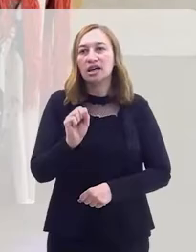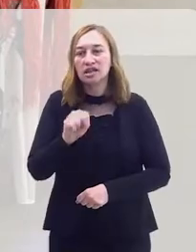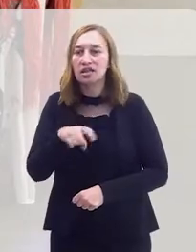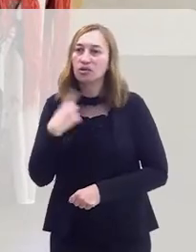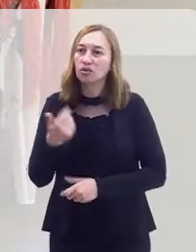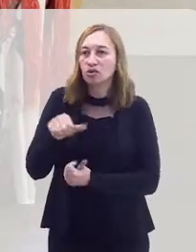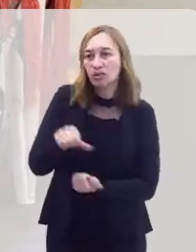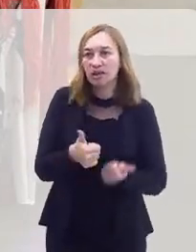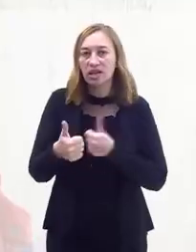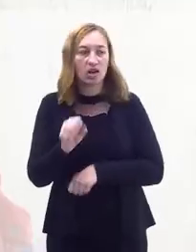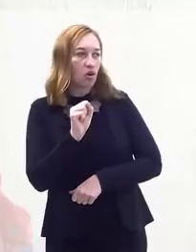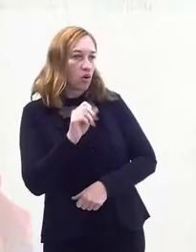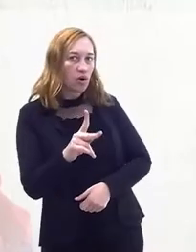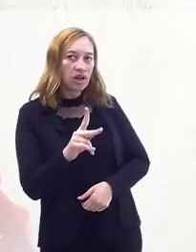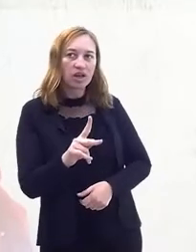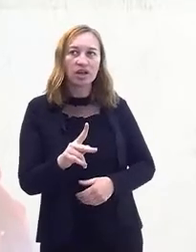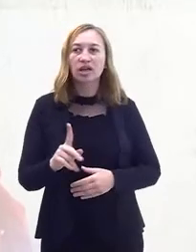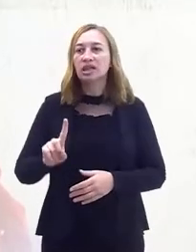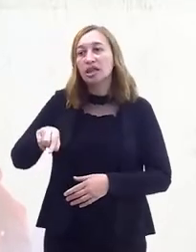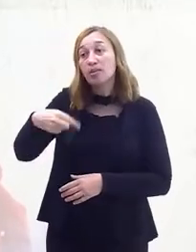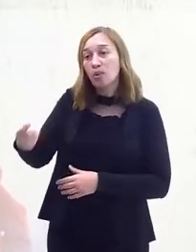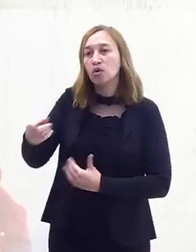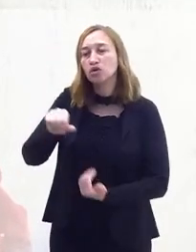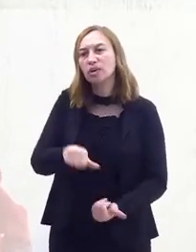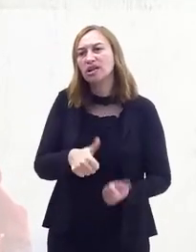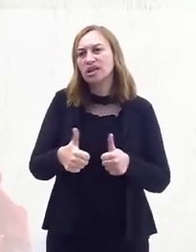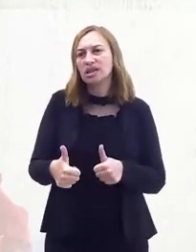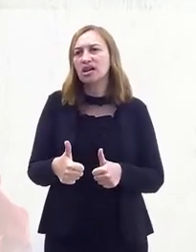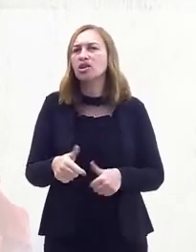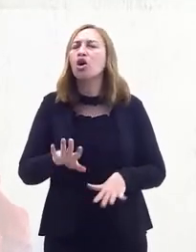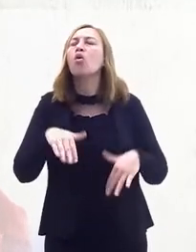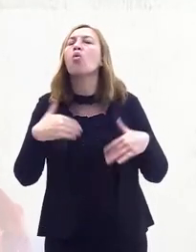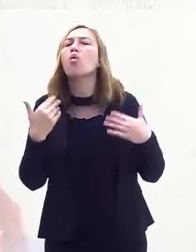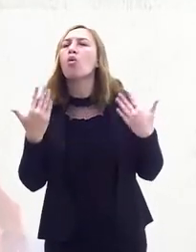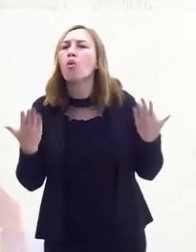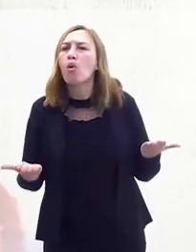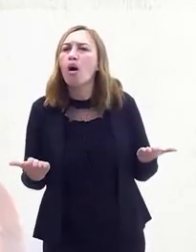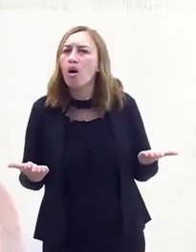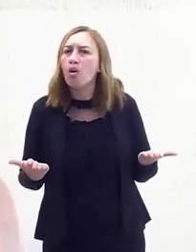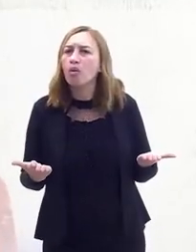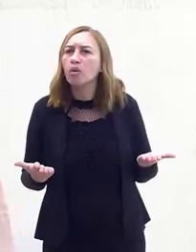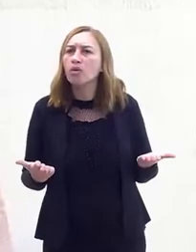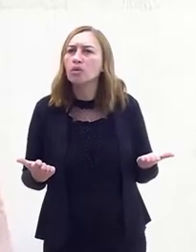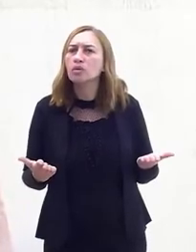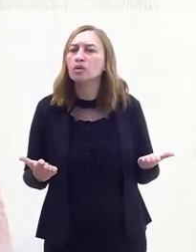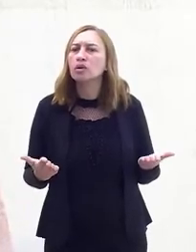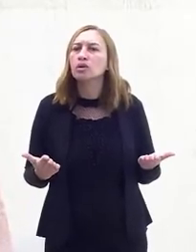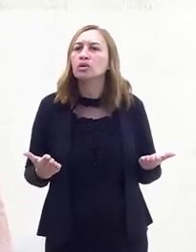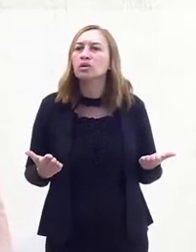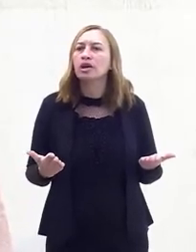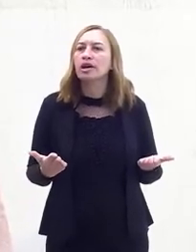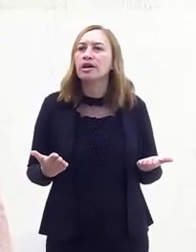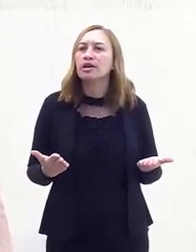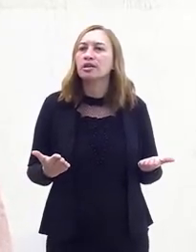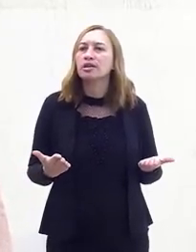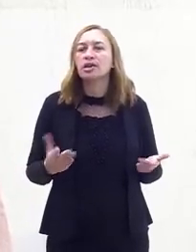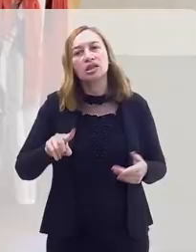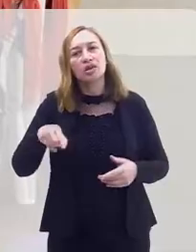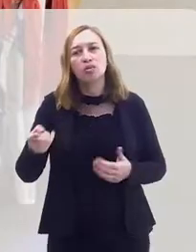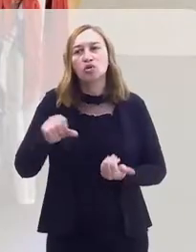nosso batizado. Tá. Aí passamos do batizado. Qual a